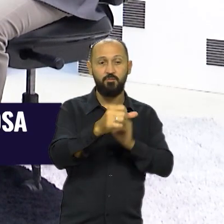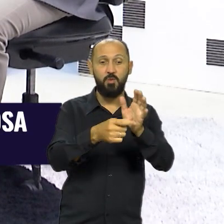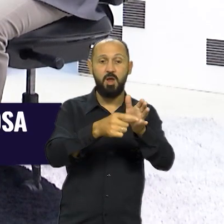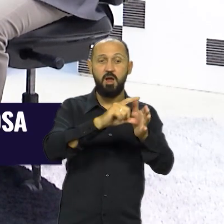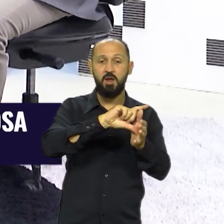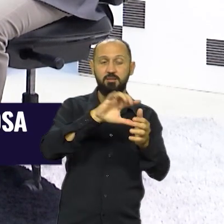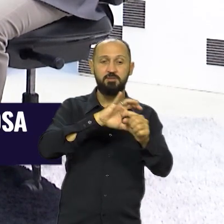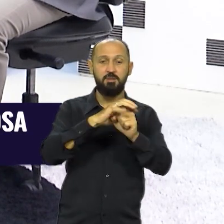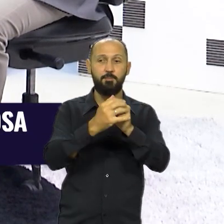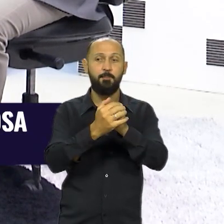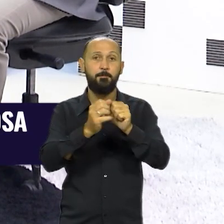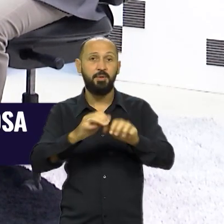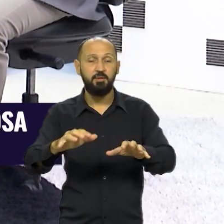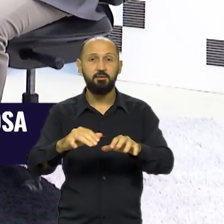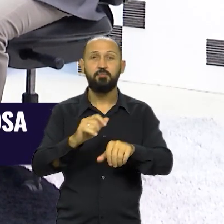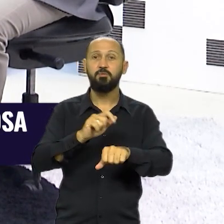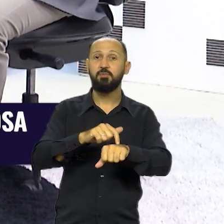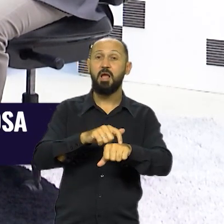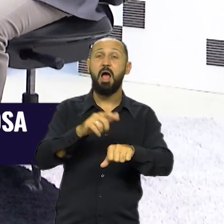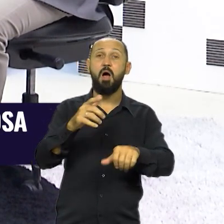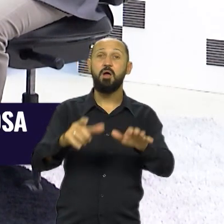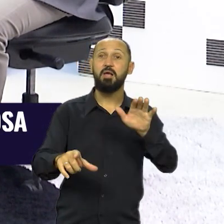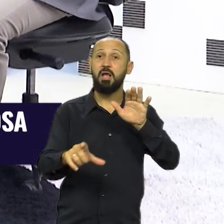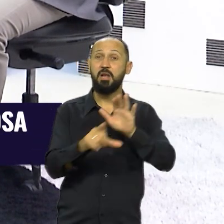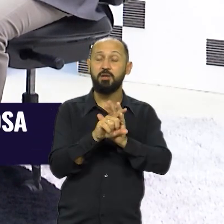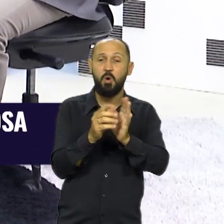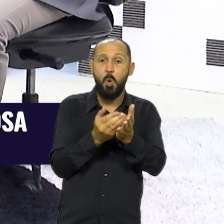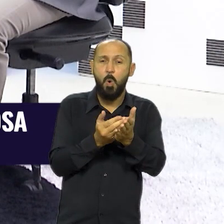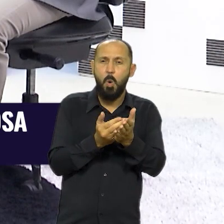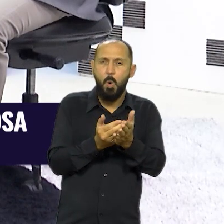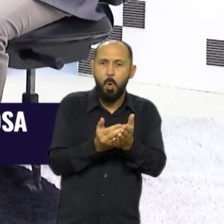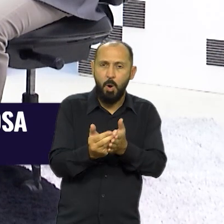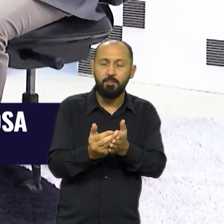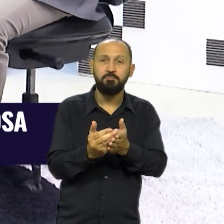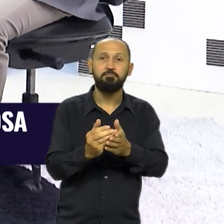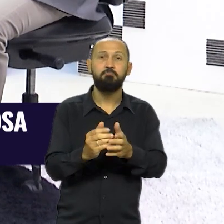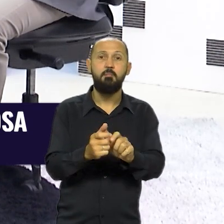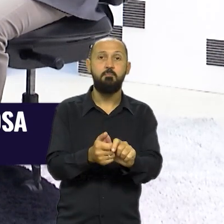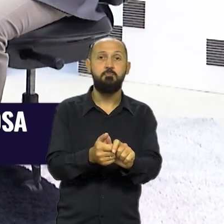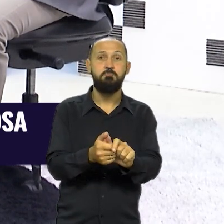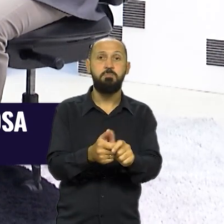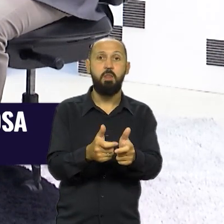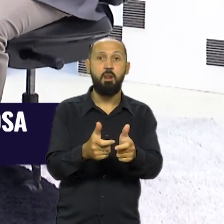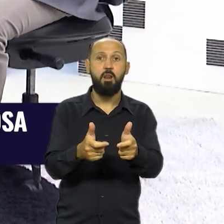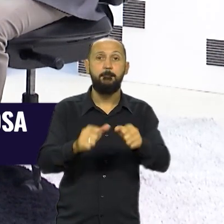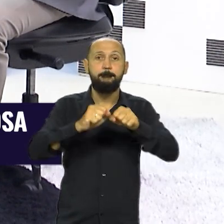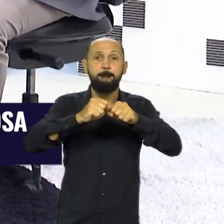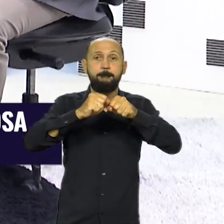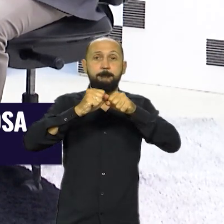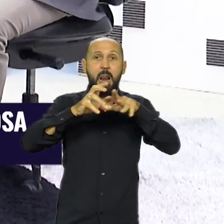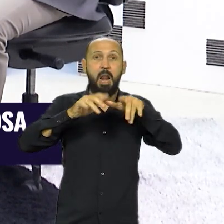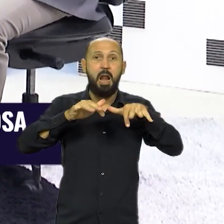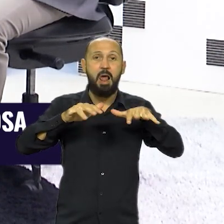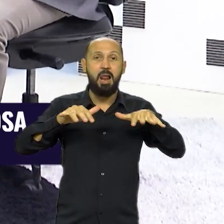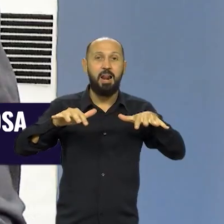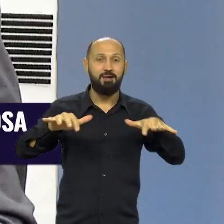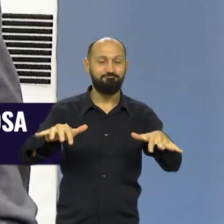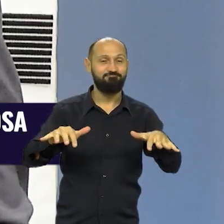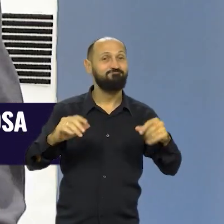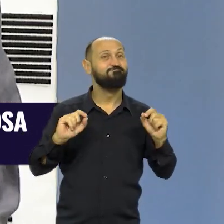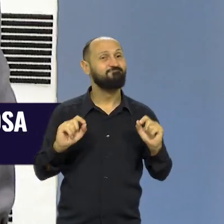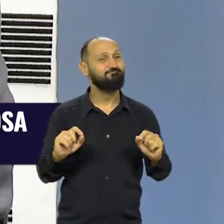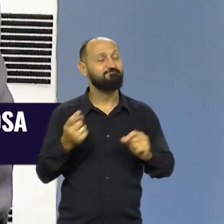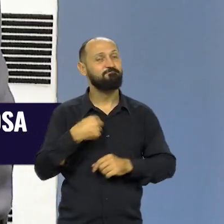2019 foi pré-pandemia, então no momento em que a lei estava para ter uma ampliação, uma